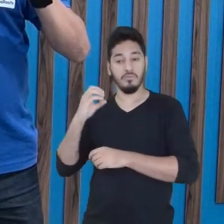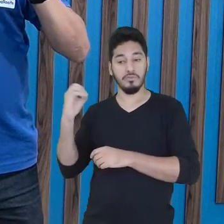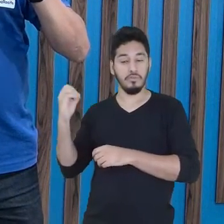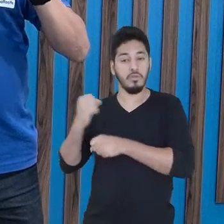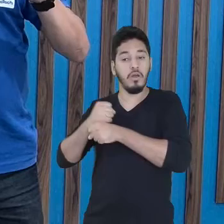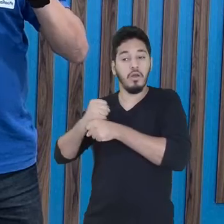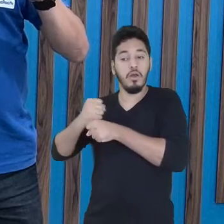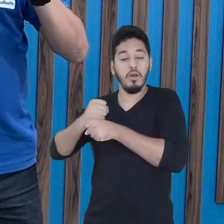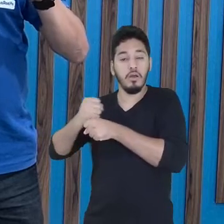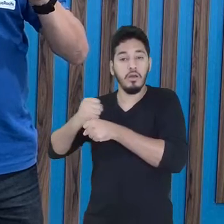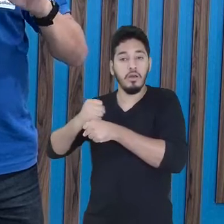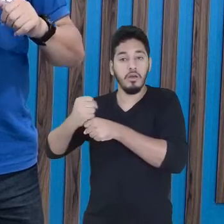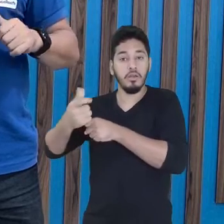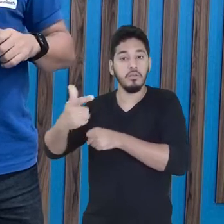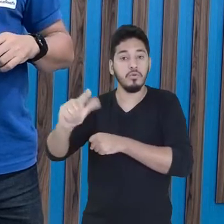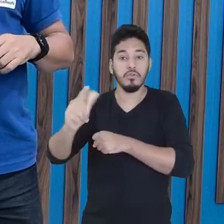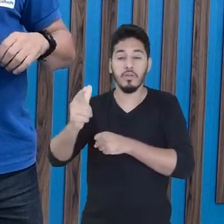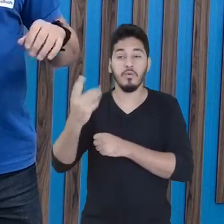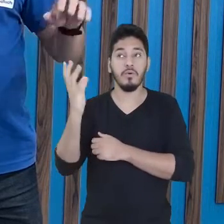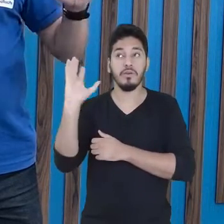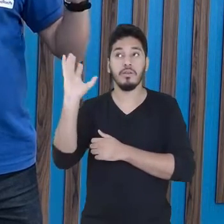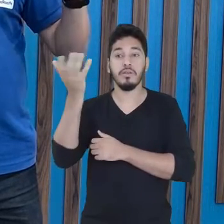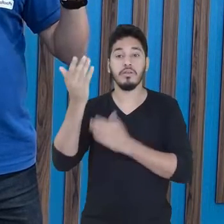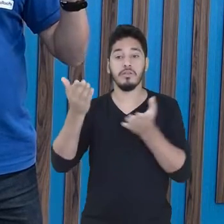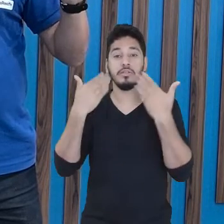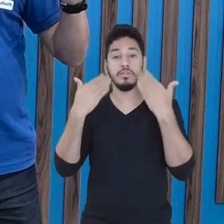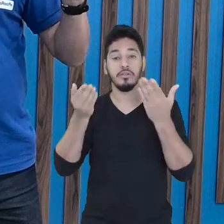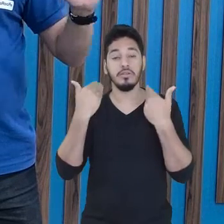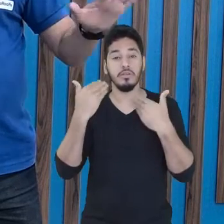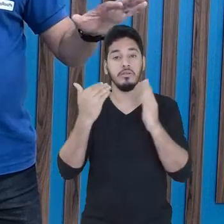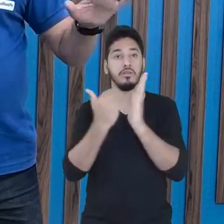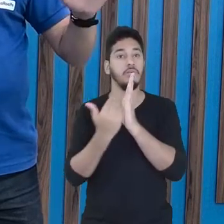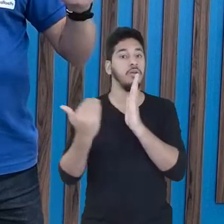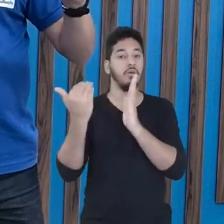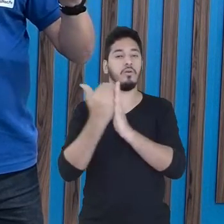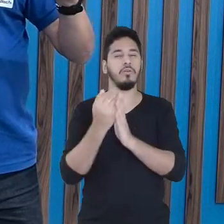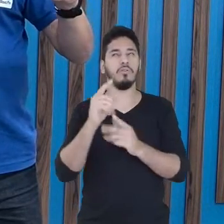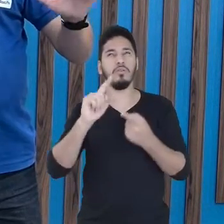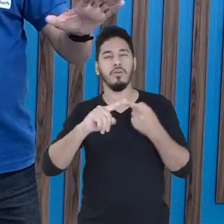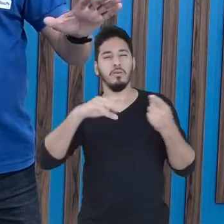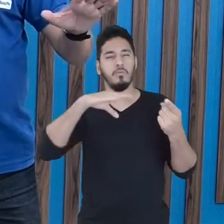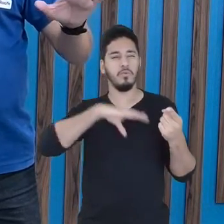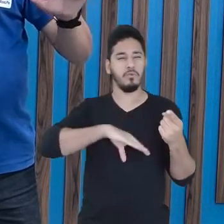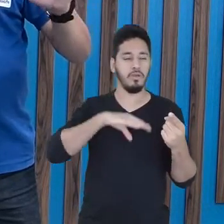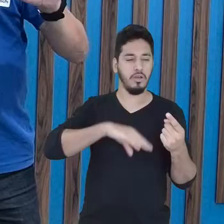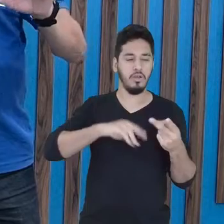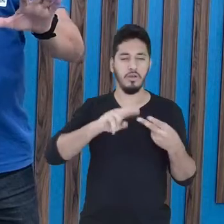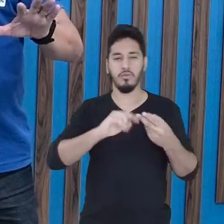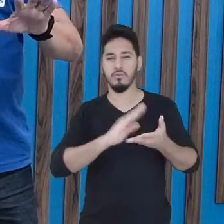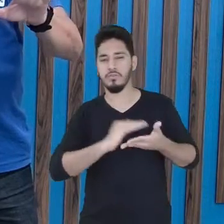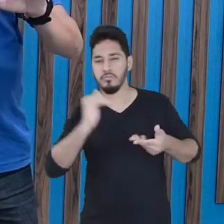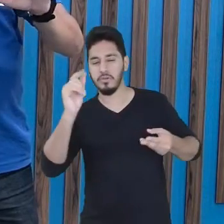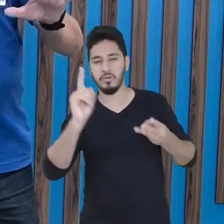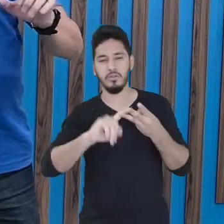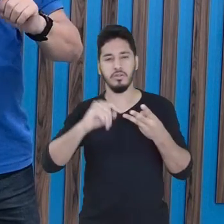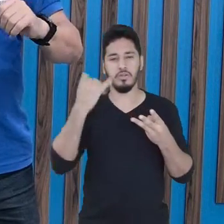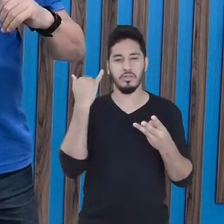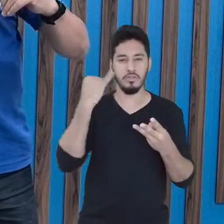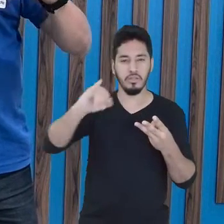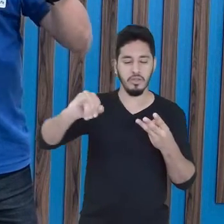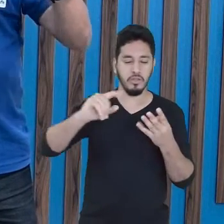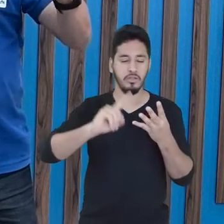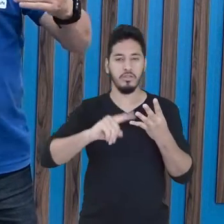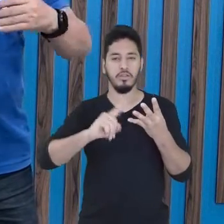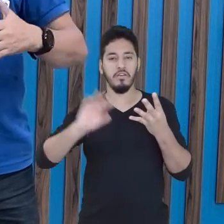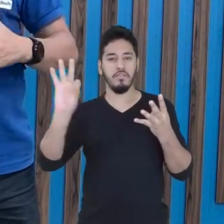uma temperatura tão alta, principalmente naquela região ali de Portugal, Espanha, Itália, França,